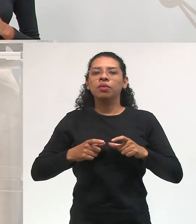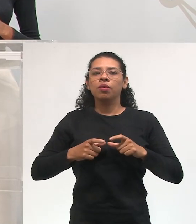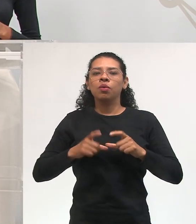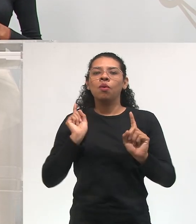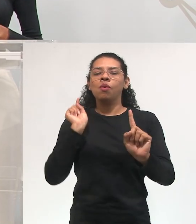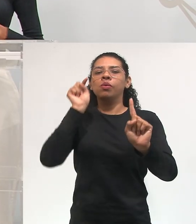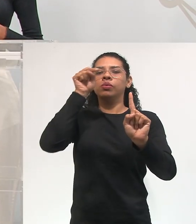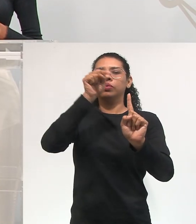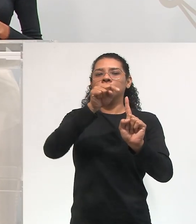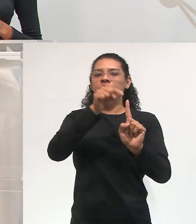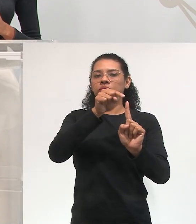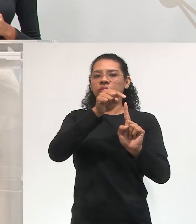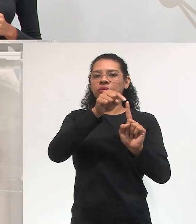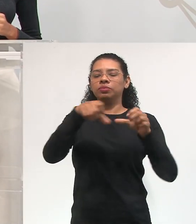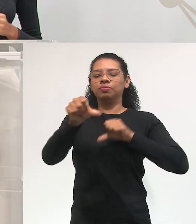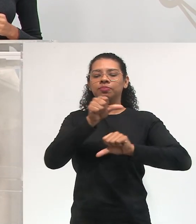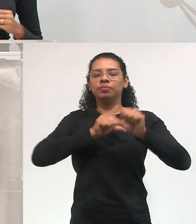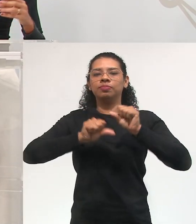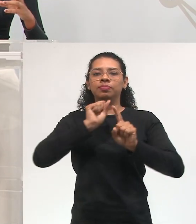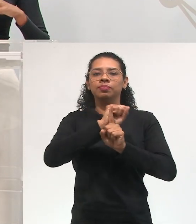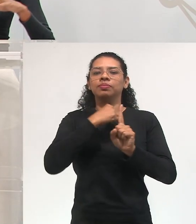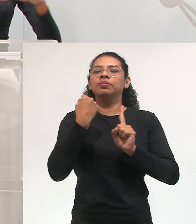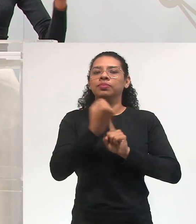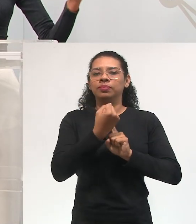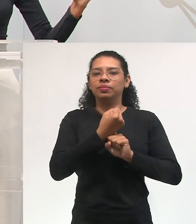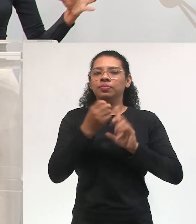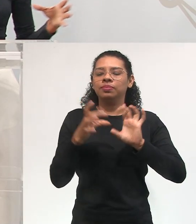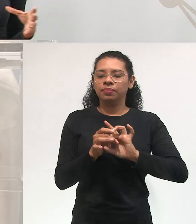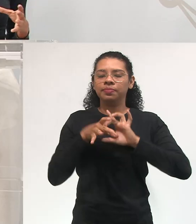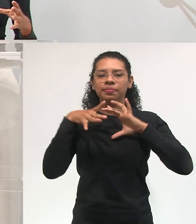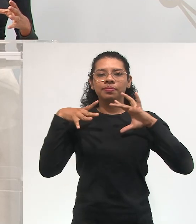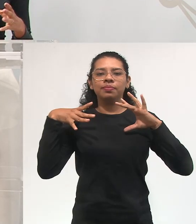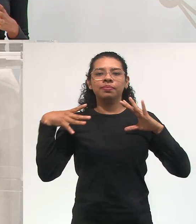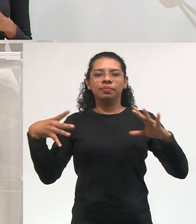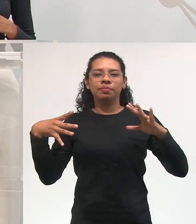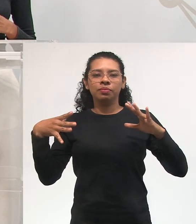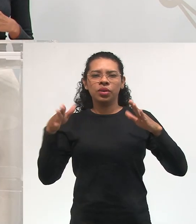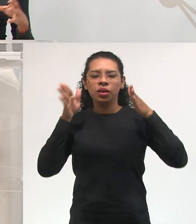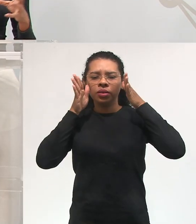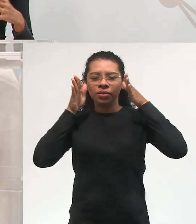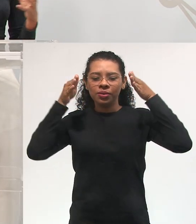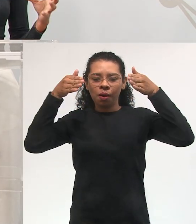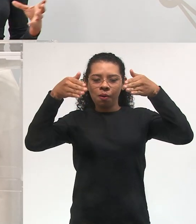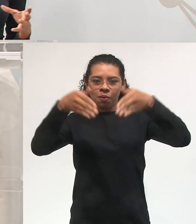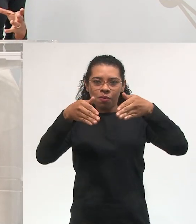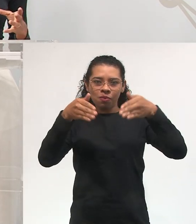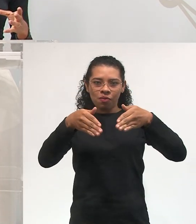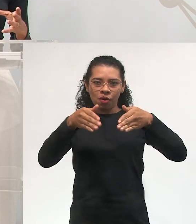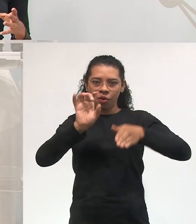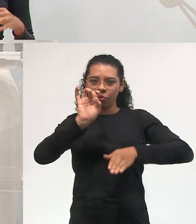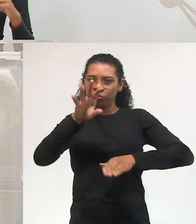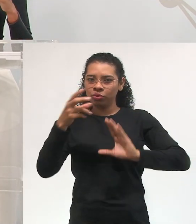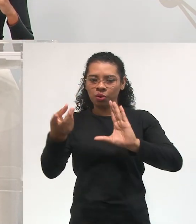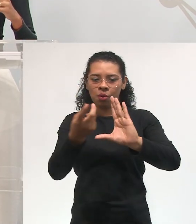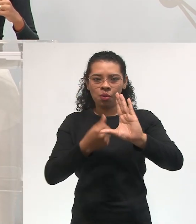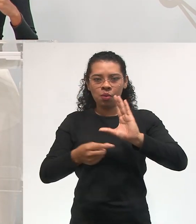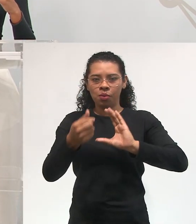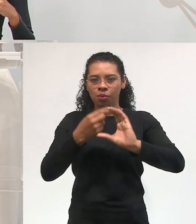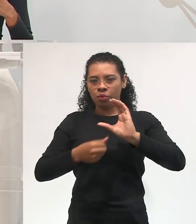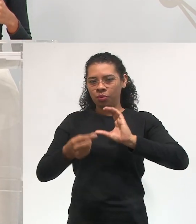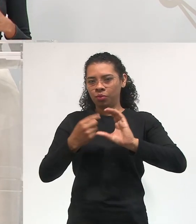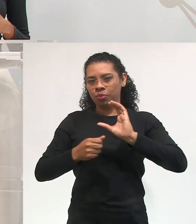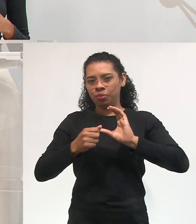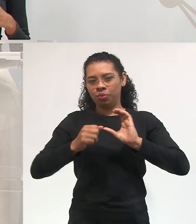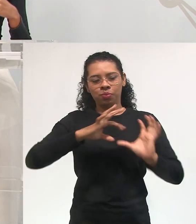social, né? Que liberta as pessoas dessa visão capitalista do mundo e das coisas. Então, é